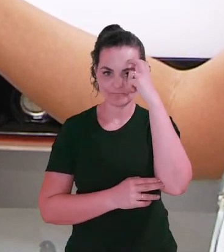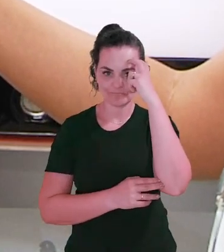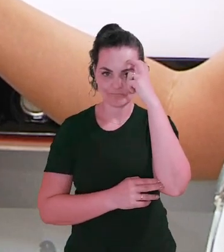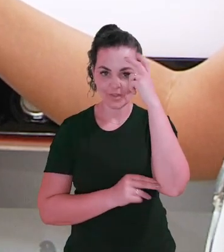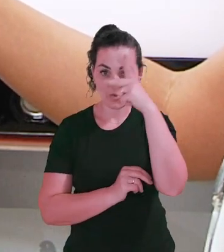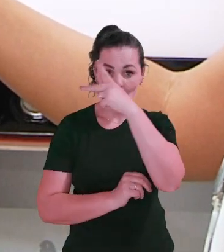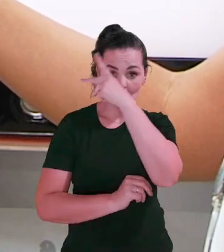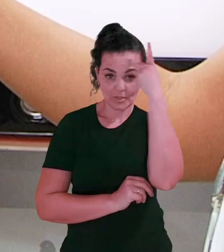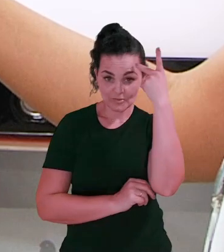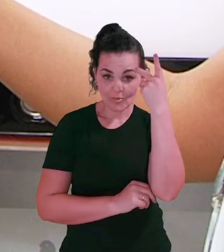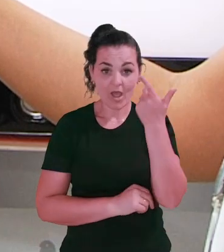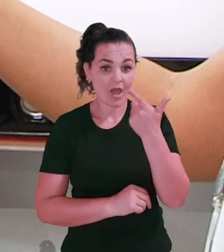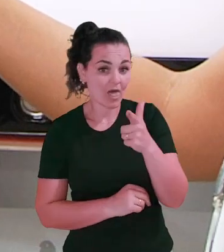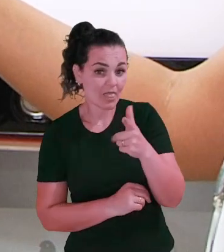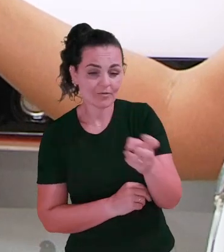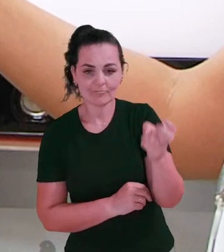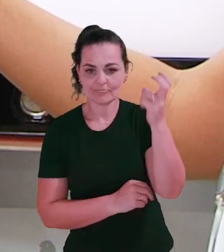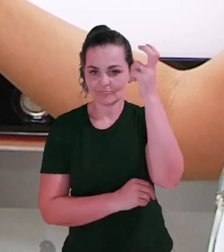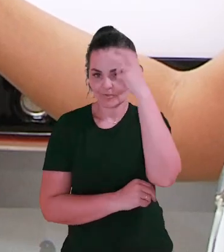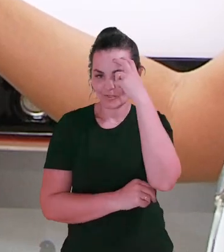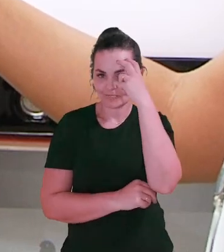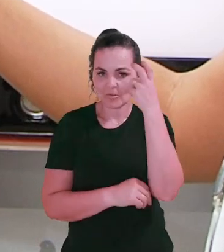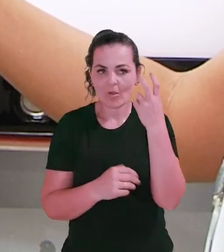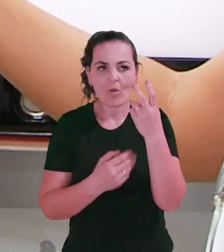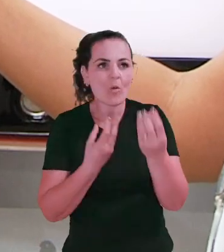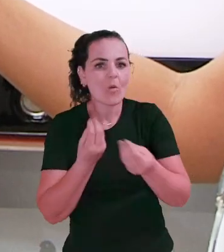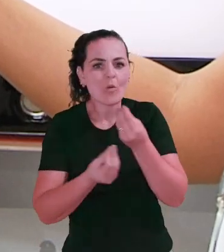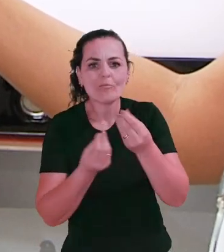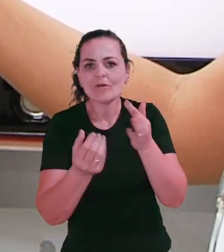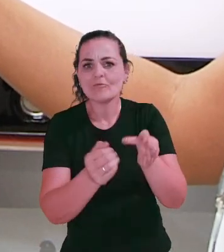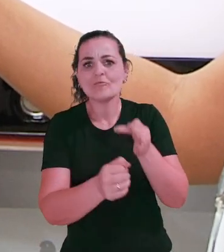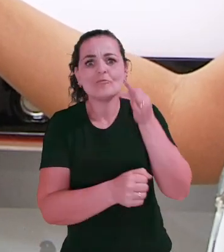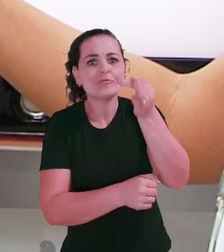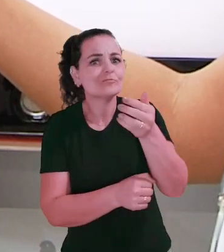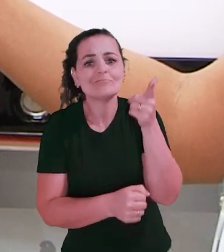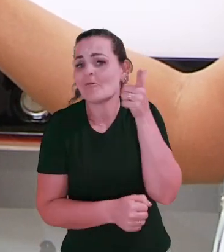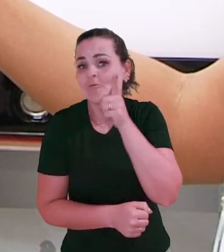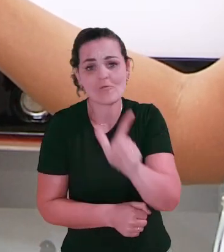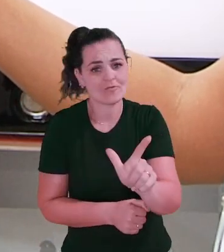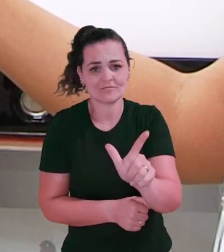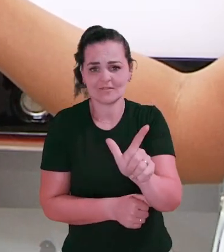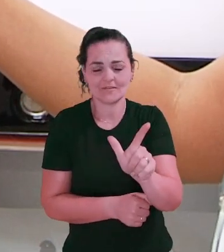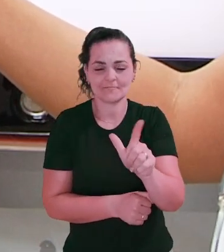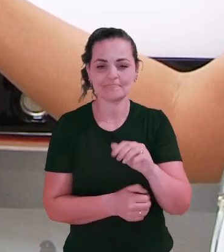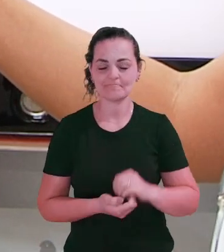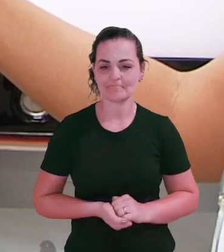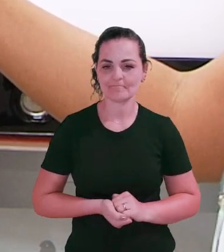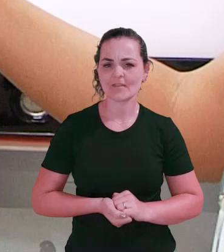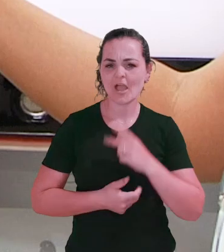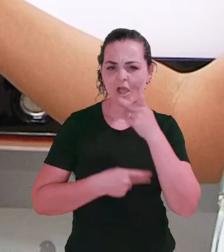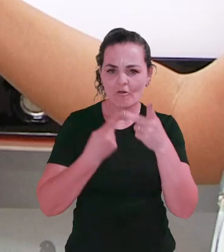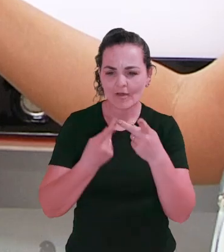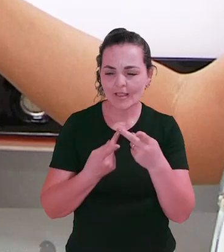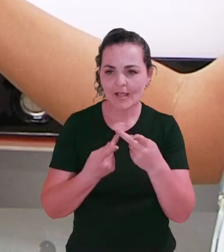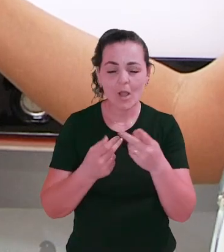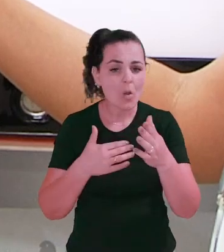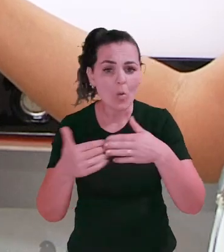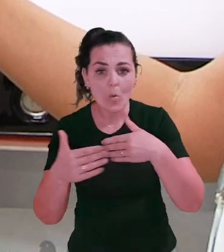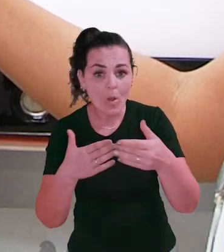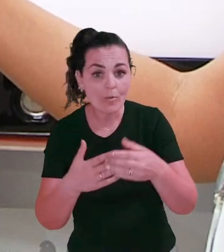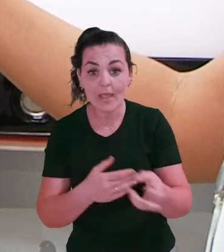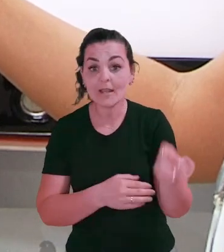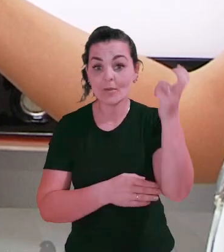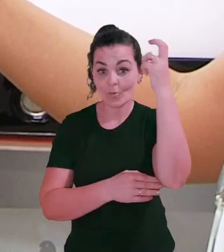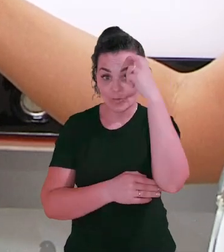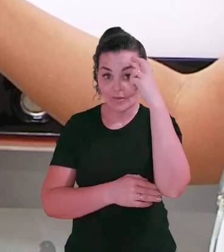em cultura e o povo sem cultura é um povo sem futuro a cultura qualquer tipo de